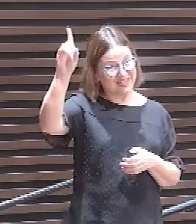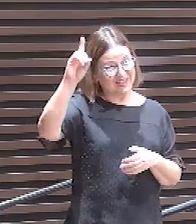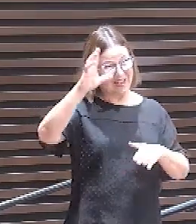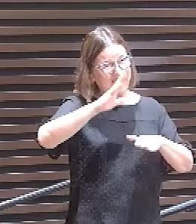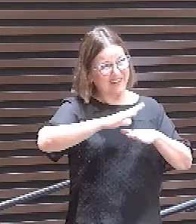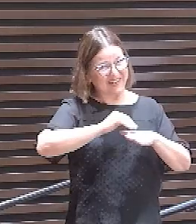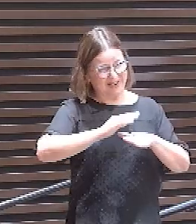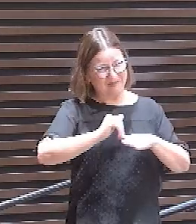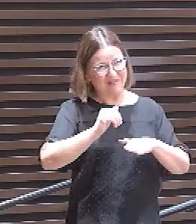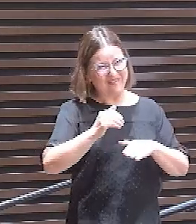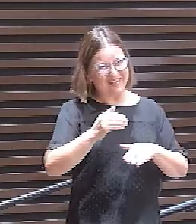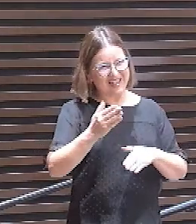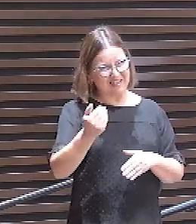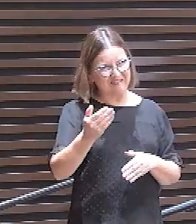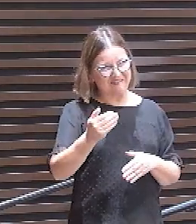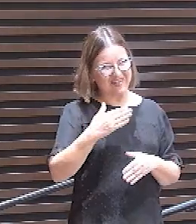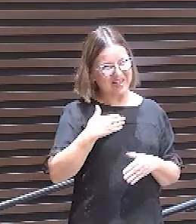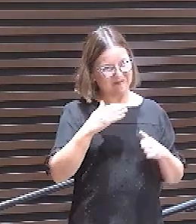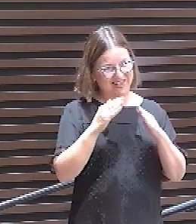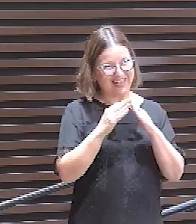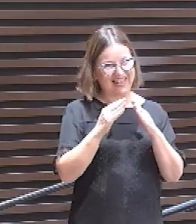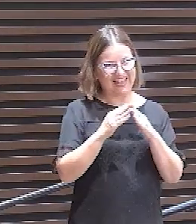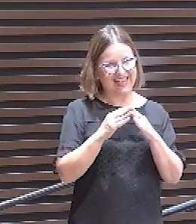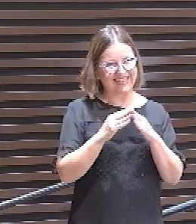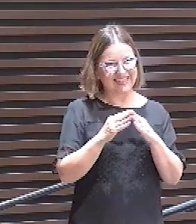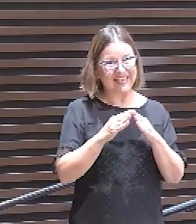casa. Você já andou esses